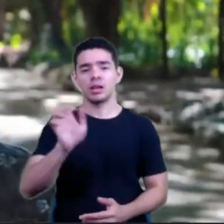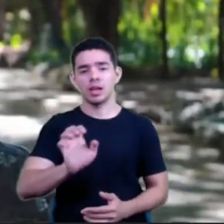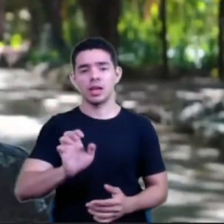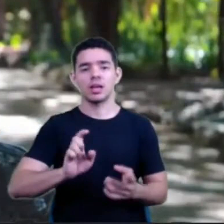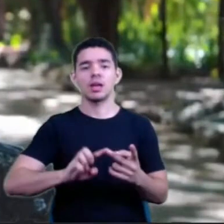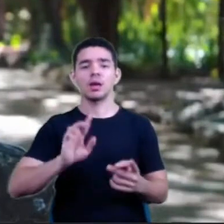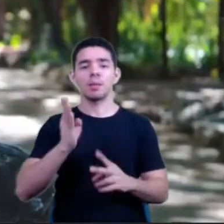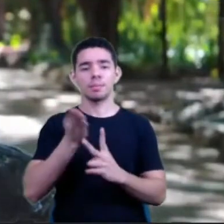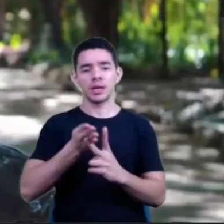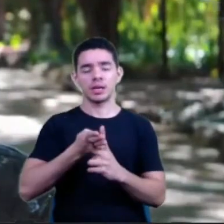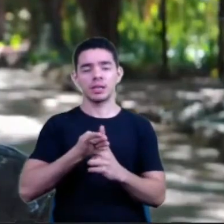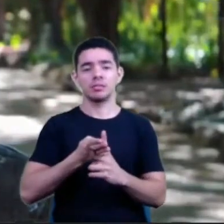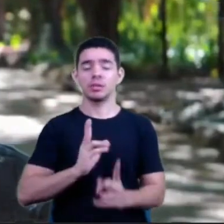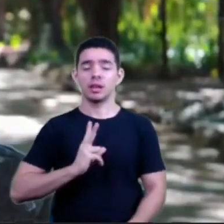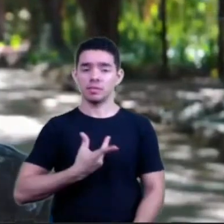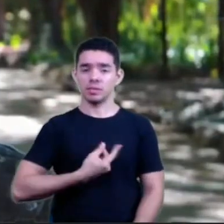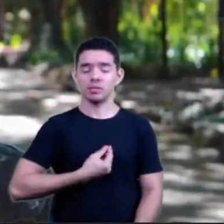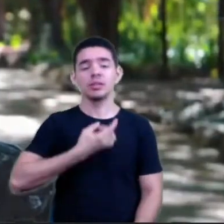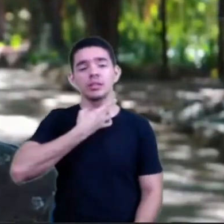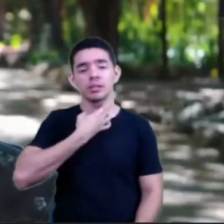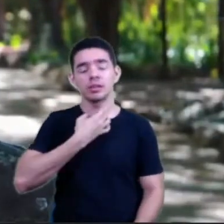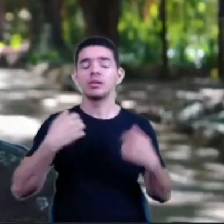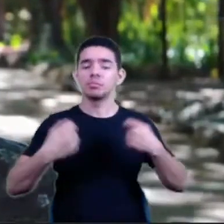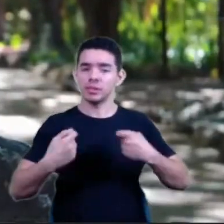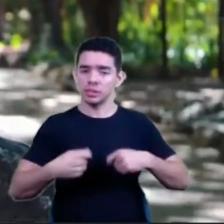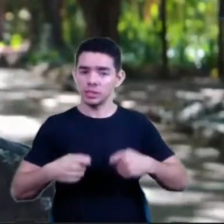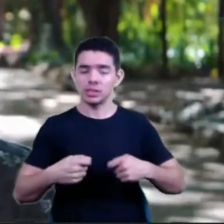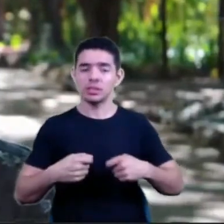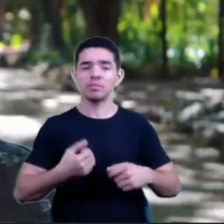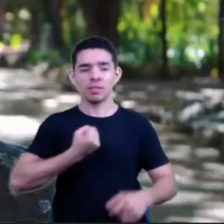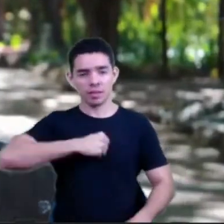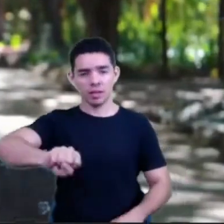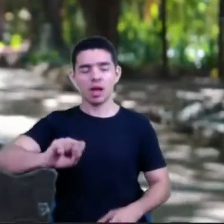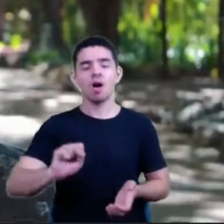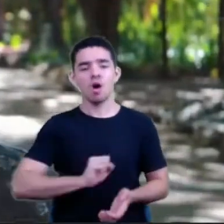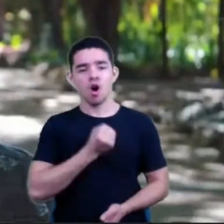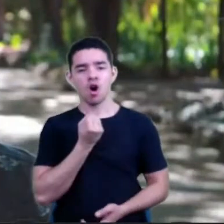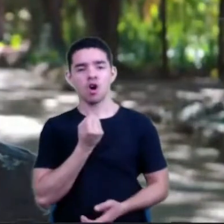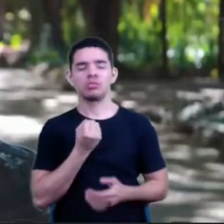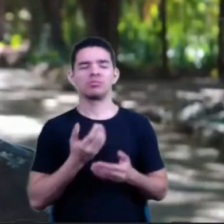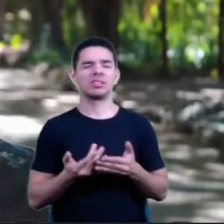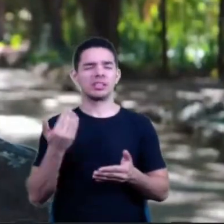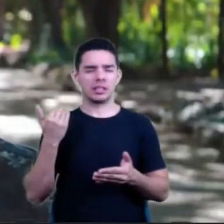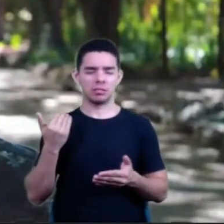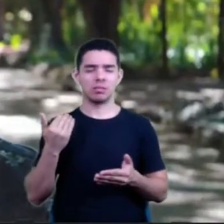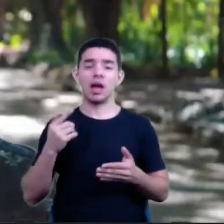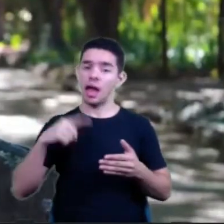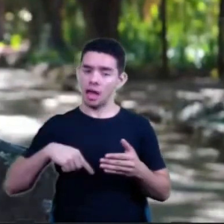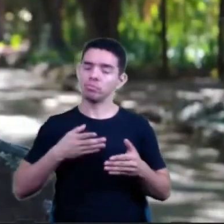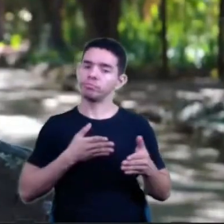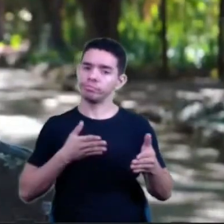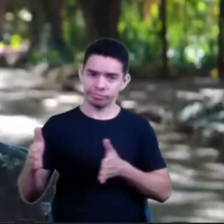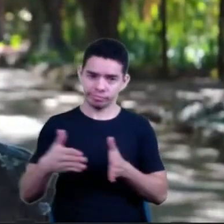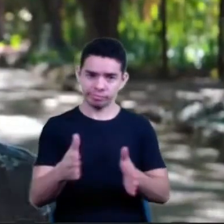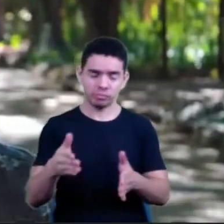gays, bissexuais, travestis e transexuais precisam aprender a enfrentar o ódio desde muito cedo. É uma jornada